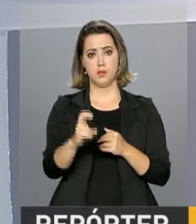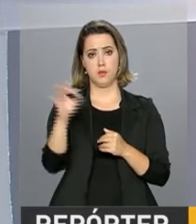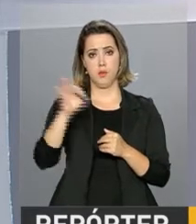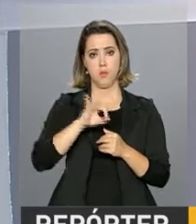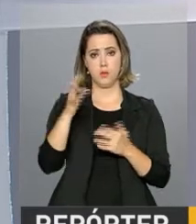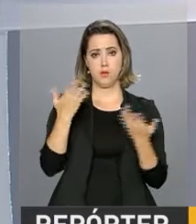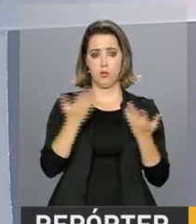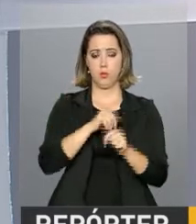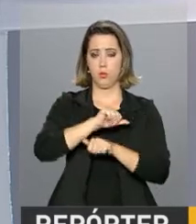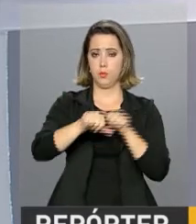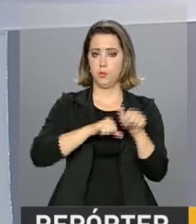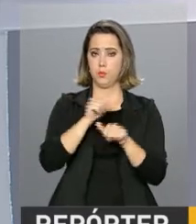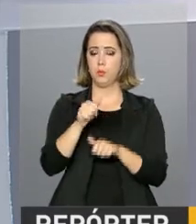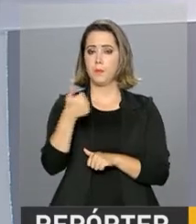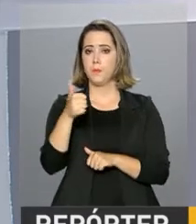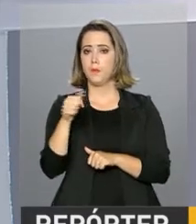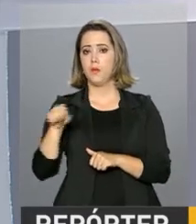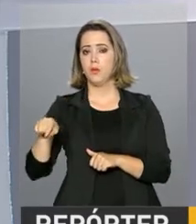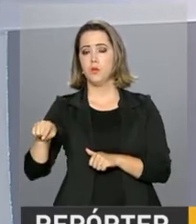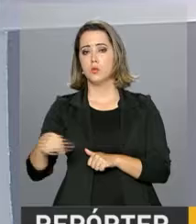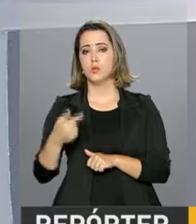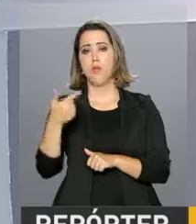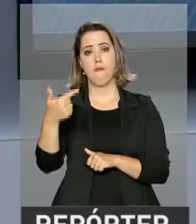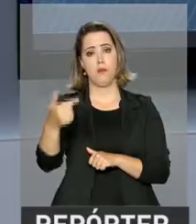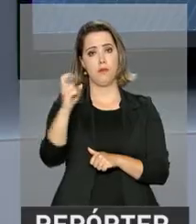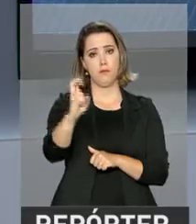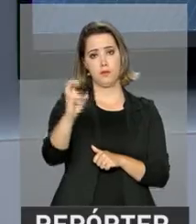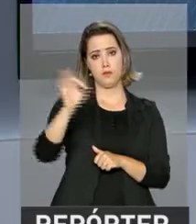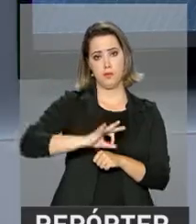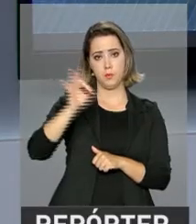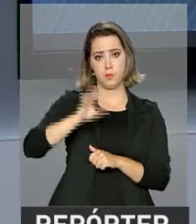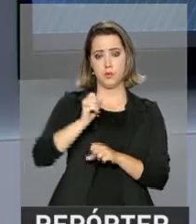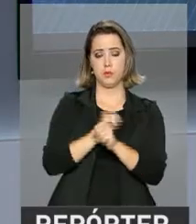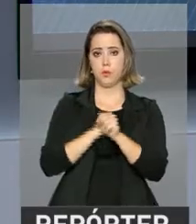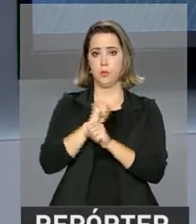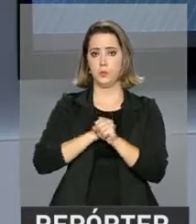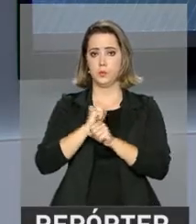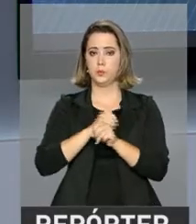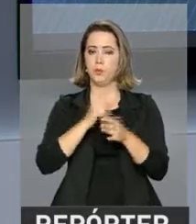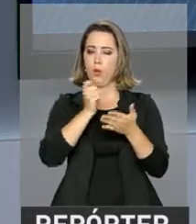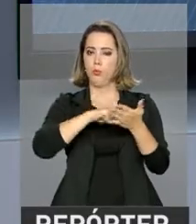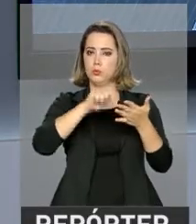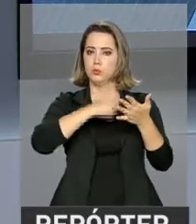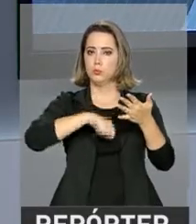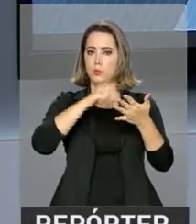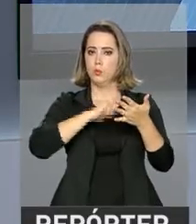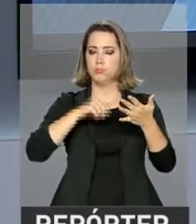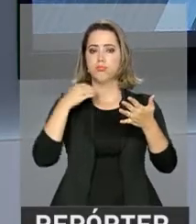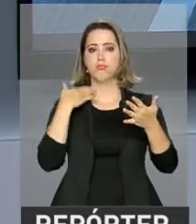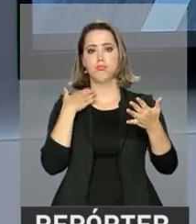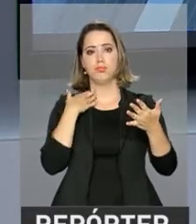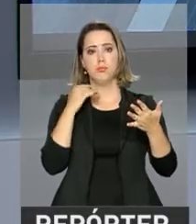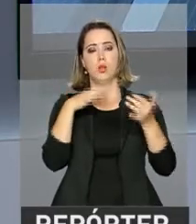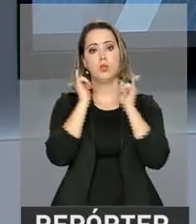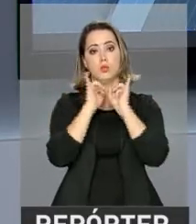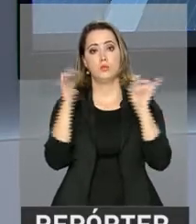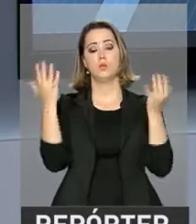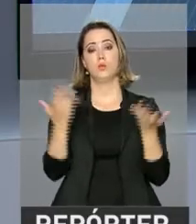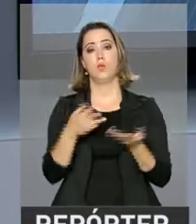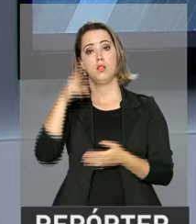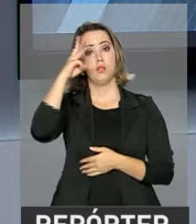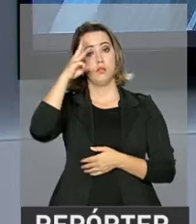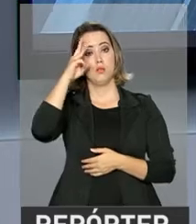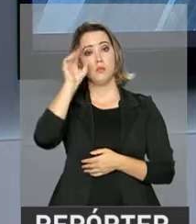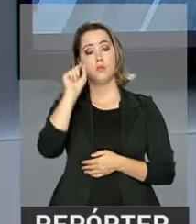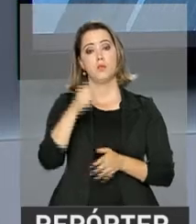12,25% para 11,25% ao ano. Anotações do banco, divulgadas nesta terça-feira, mostram